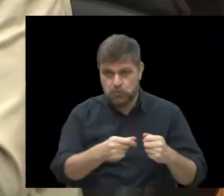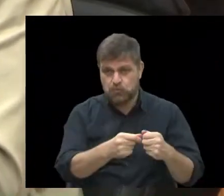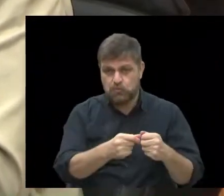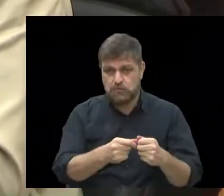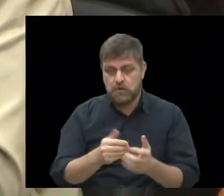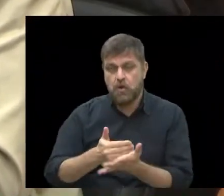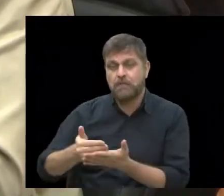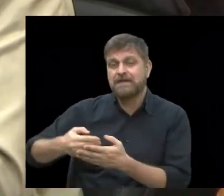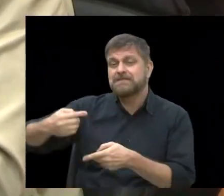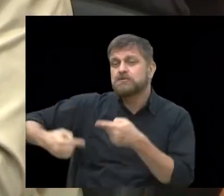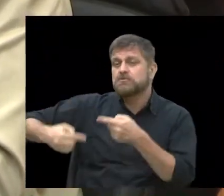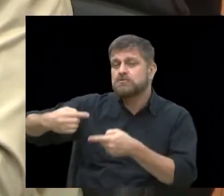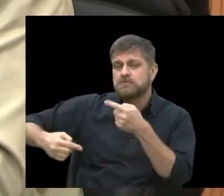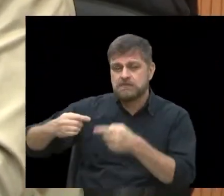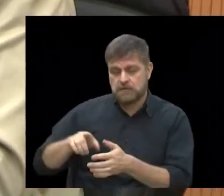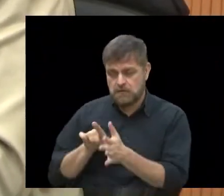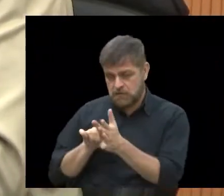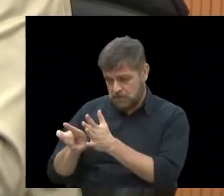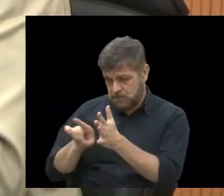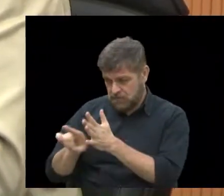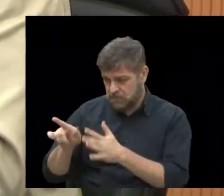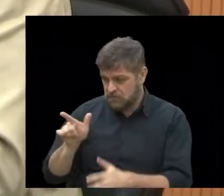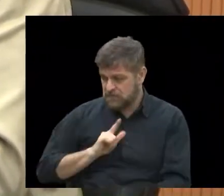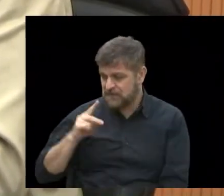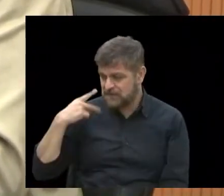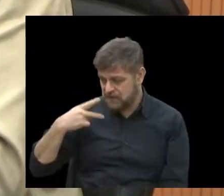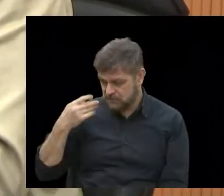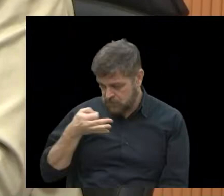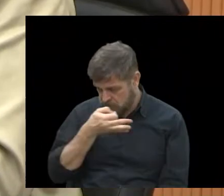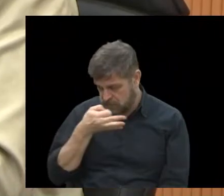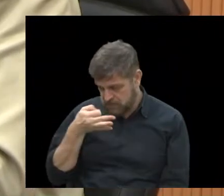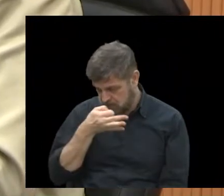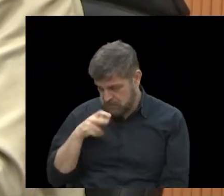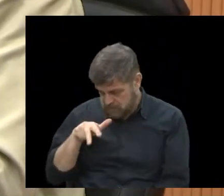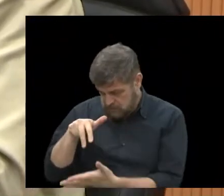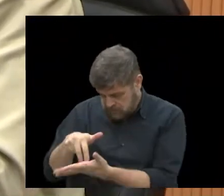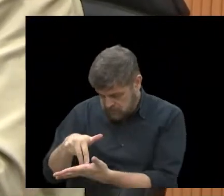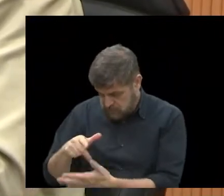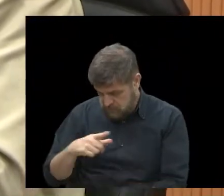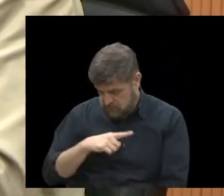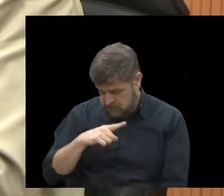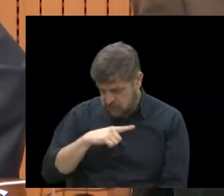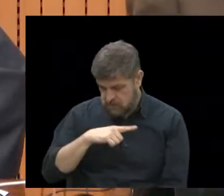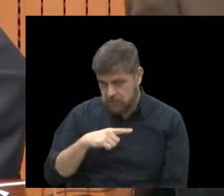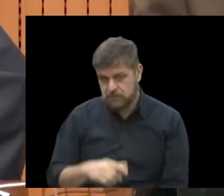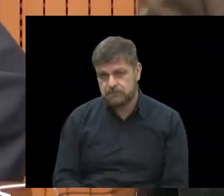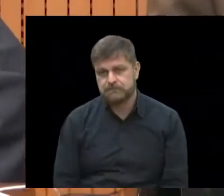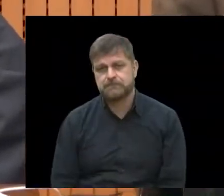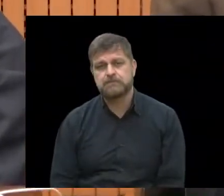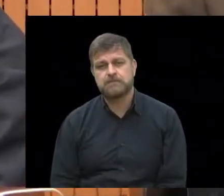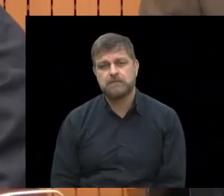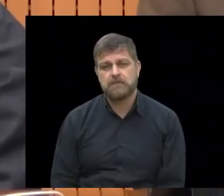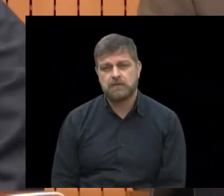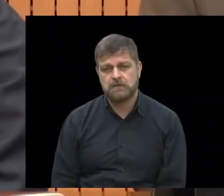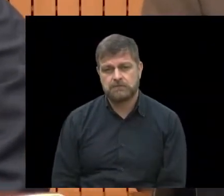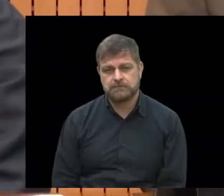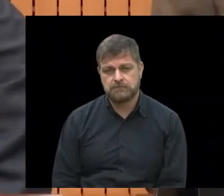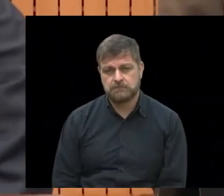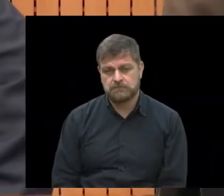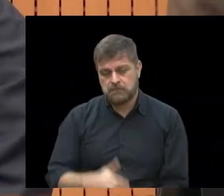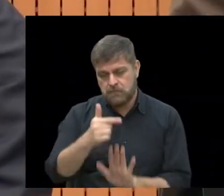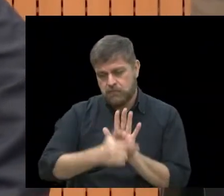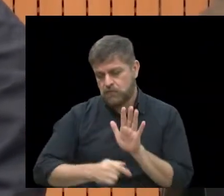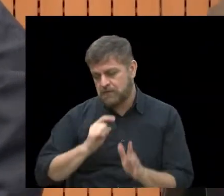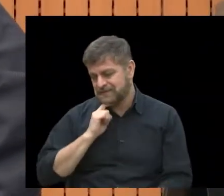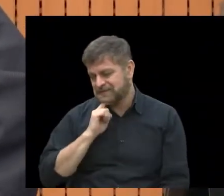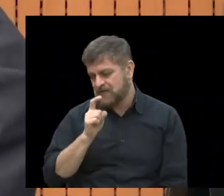unanimidade, a matéria entra em discussão. Pergunto ao vereador professor Alberto se há vereadores inscritos a discutir a matéria. Não há